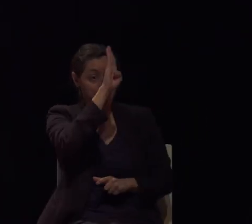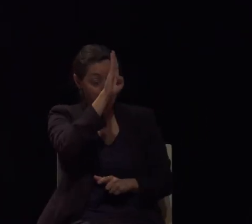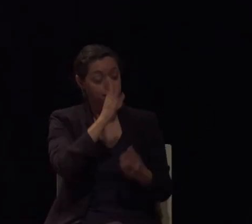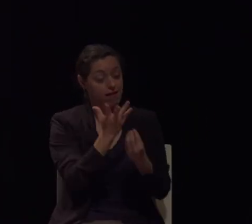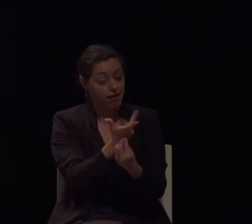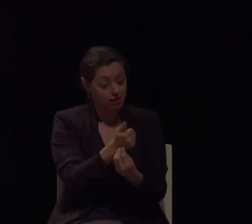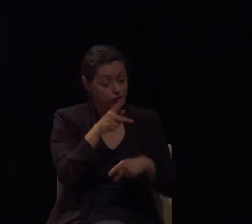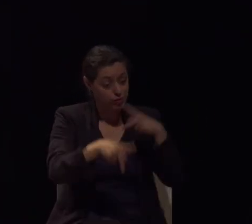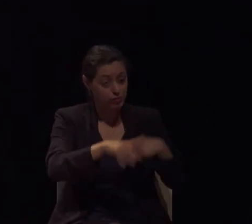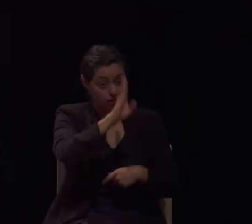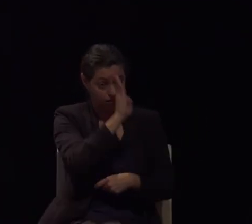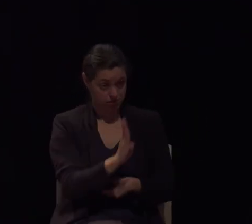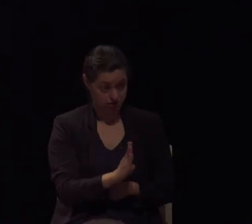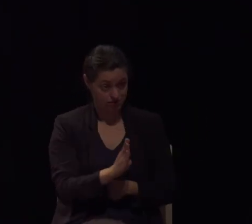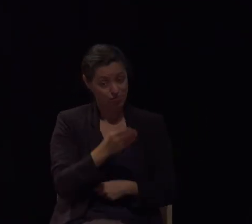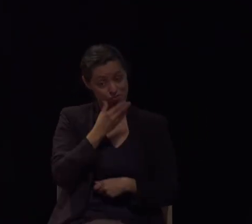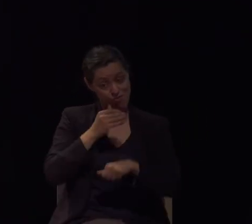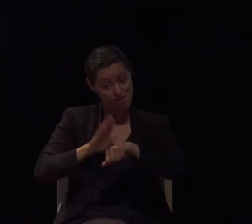brasileira